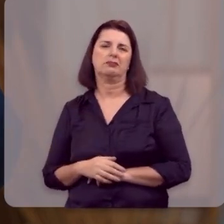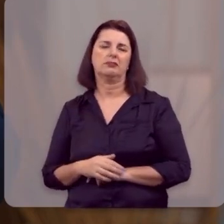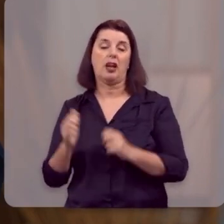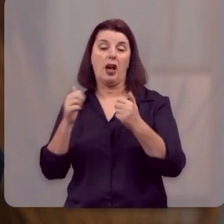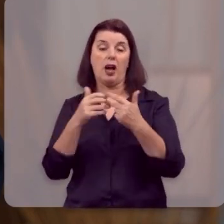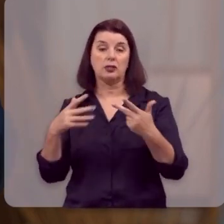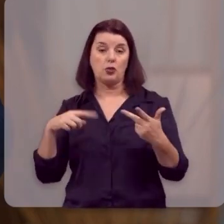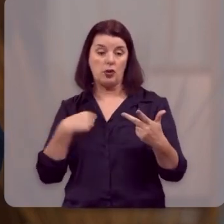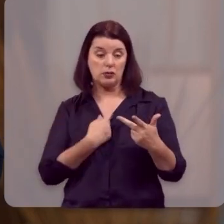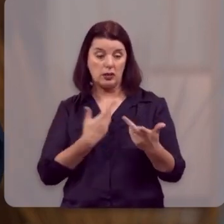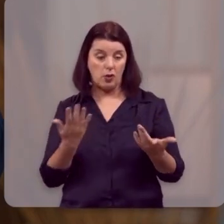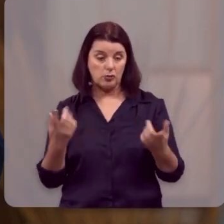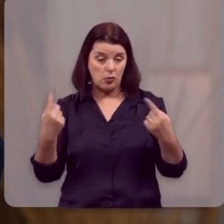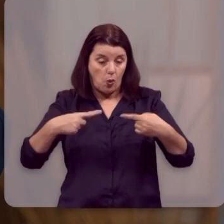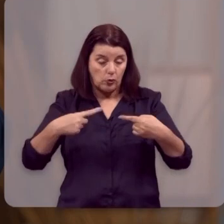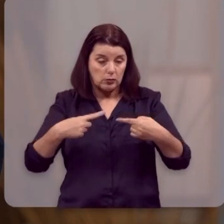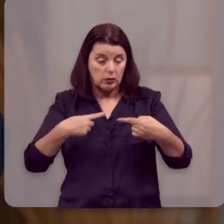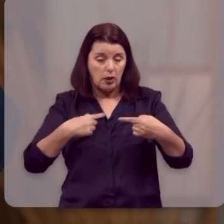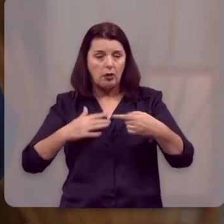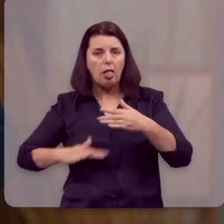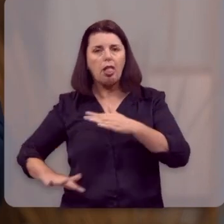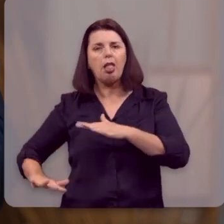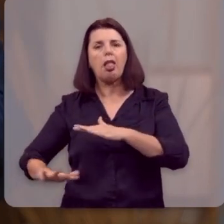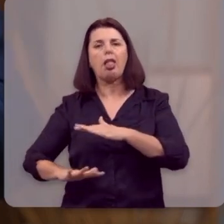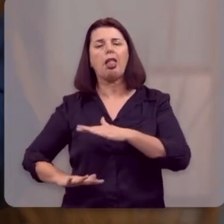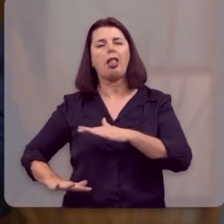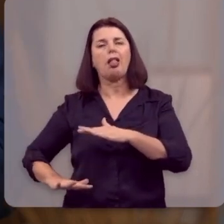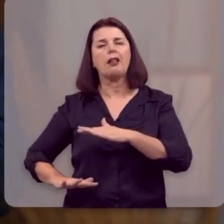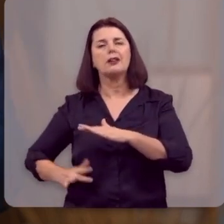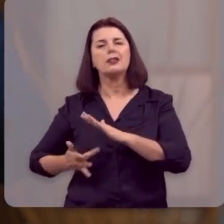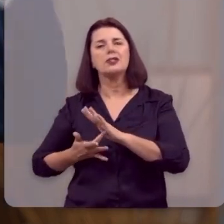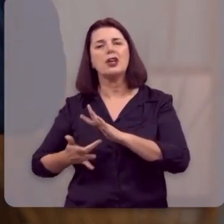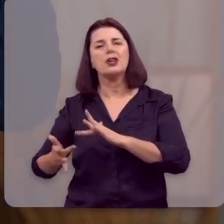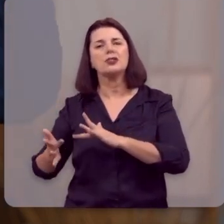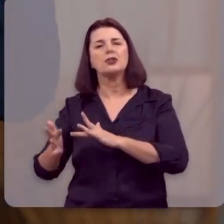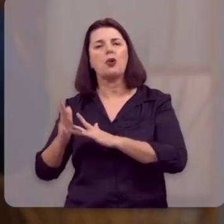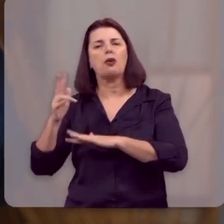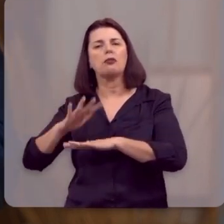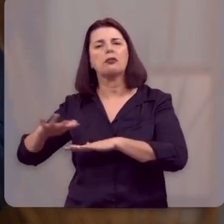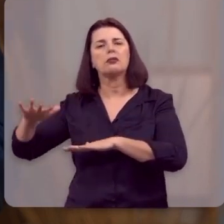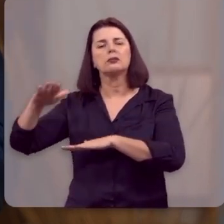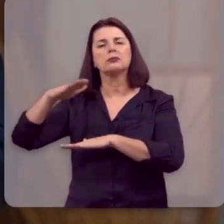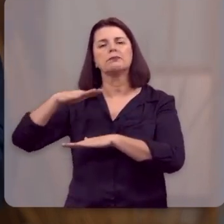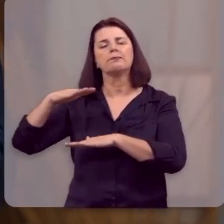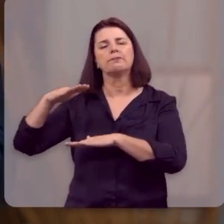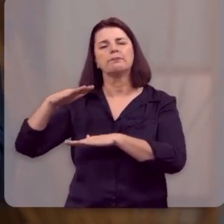Aquilo que nos intimida está debaixo dos seus pés. Ele é soberano.